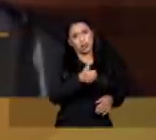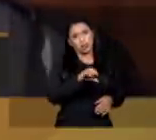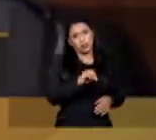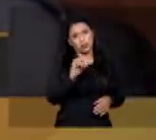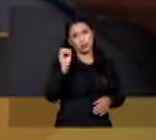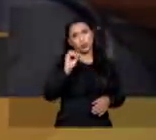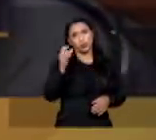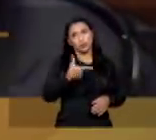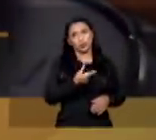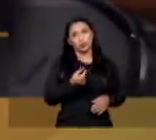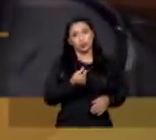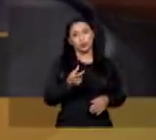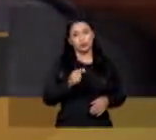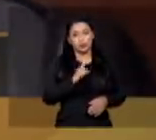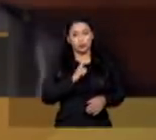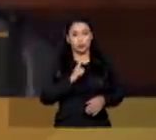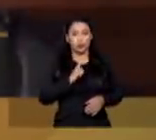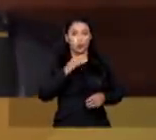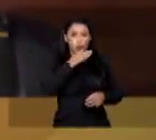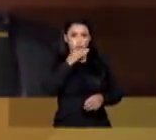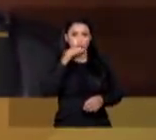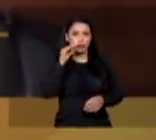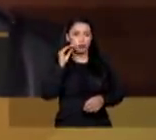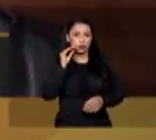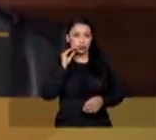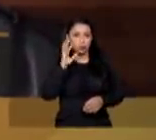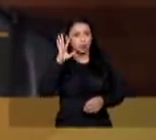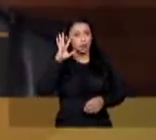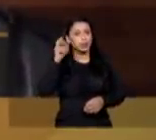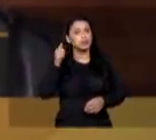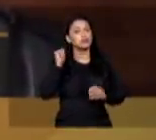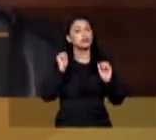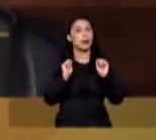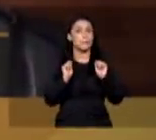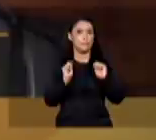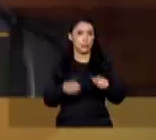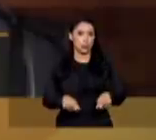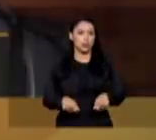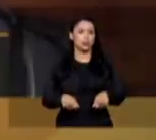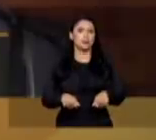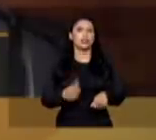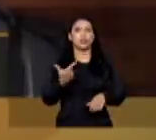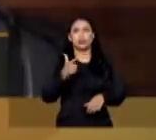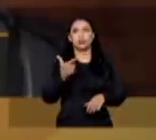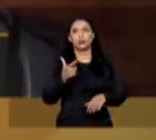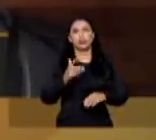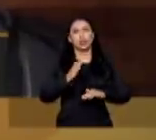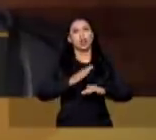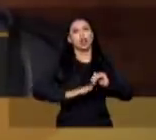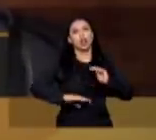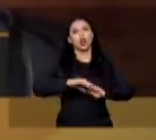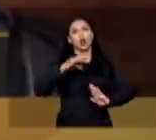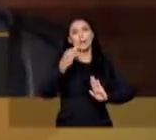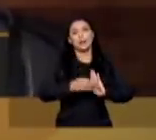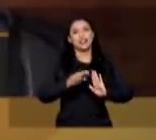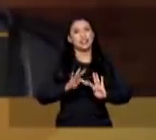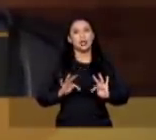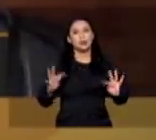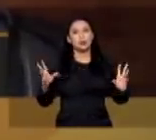de 2020. Assentou Sua Excelência a possibilidade, mesmo na hipótese de incompetência absoluta,